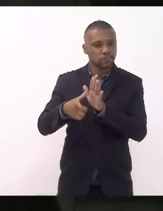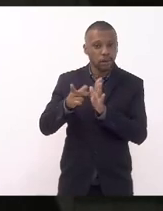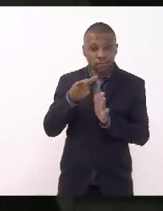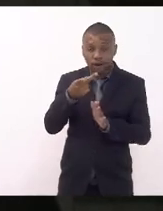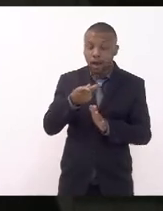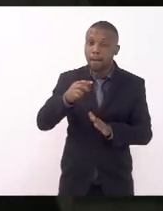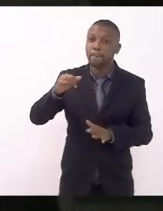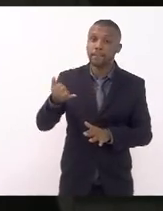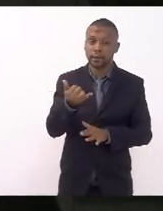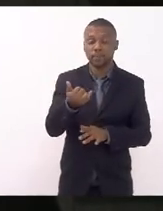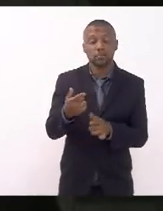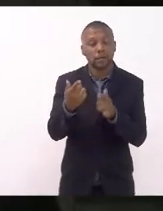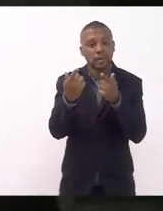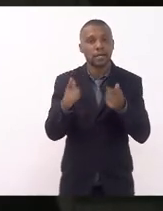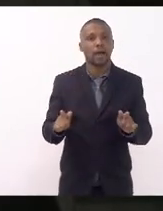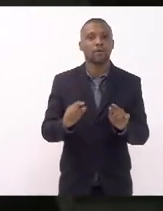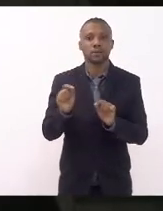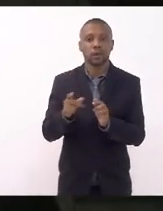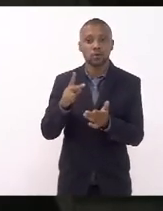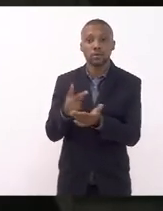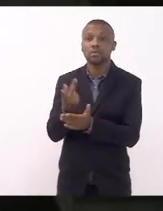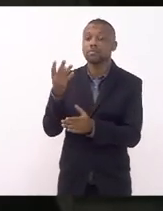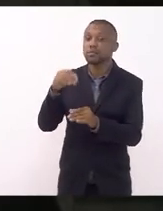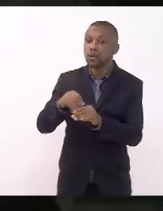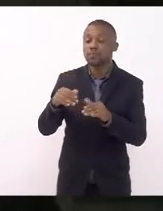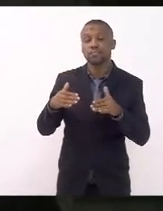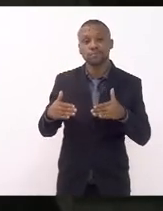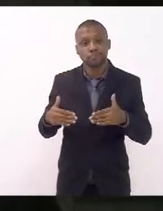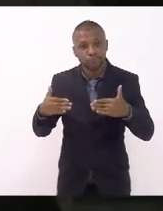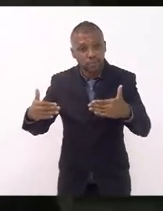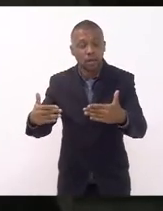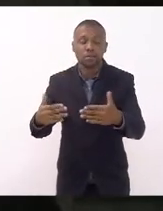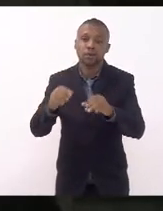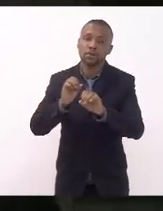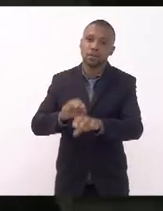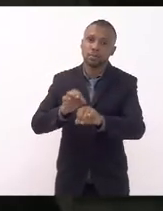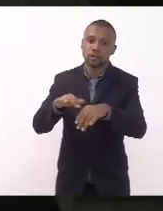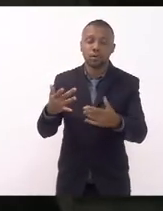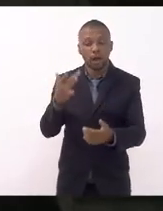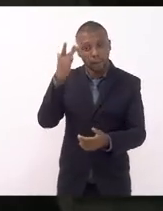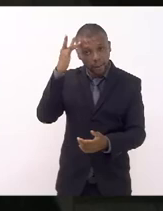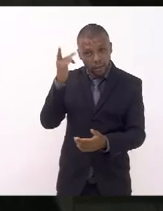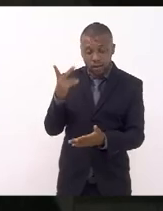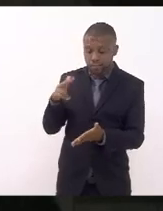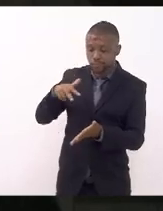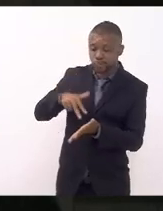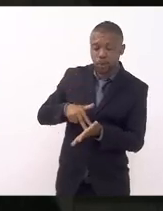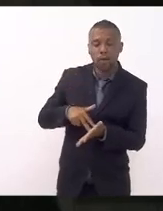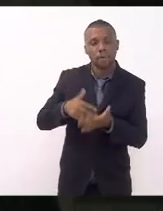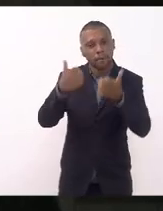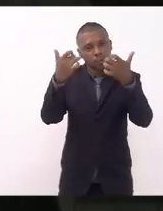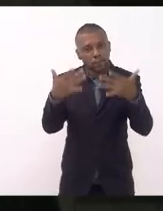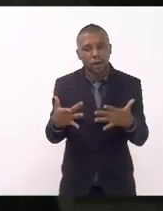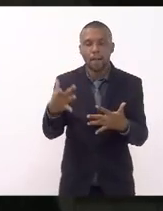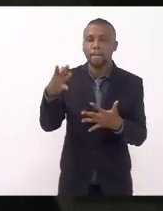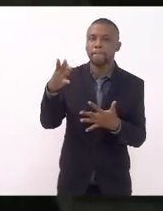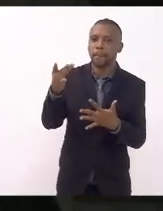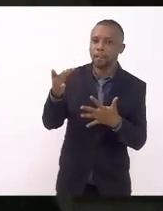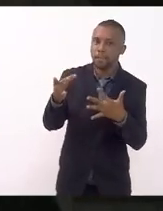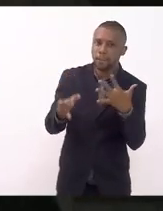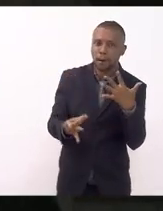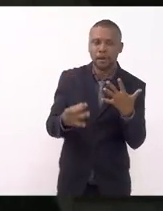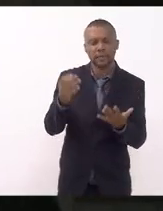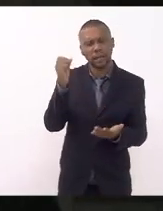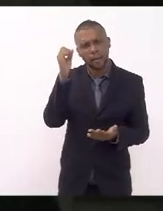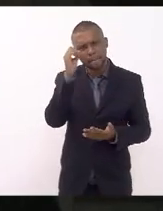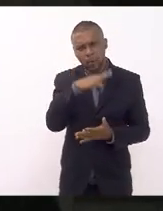muito grave o que está acontecendo no Ministério da Educação do Brasil, e amanhã eu virei à tribuna para detalhar mais essa